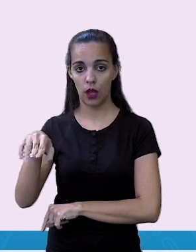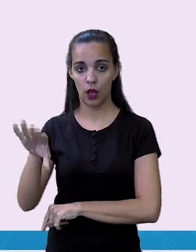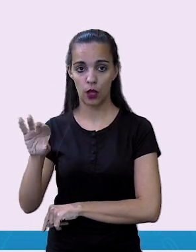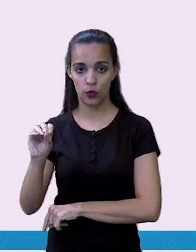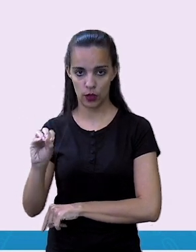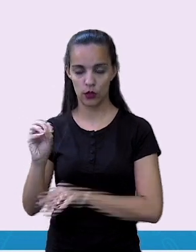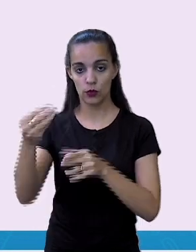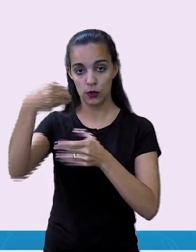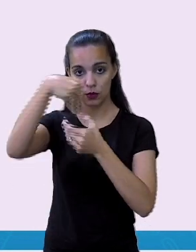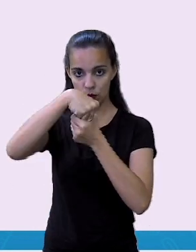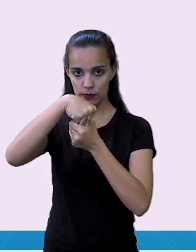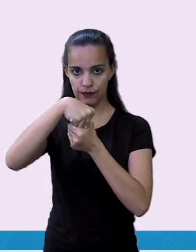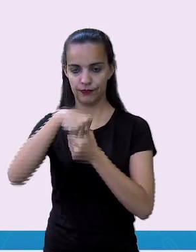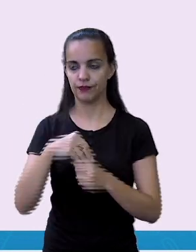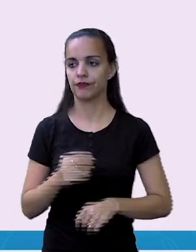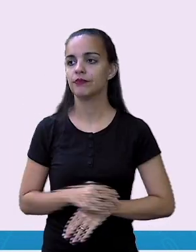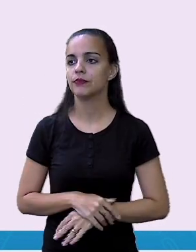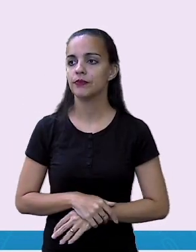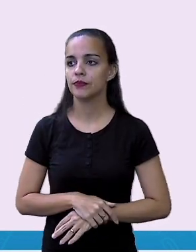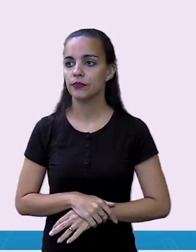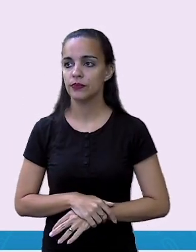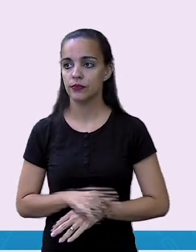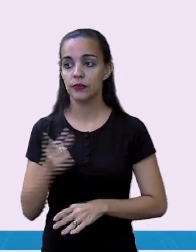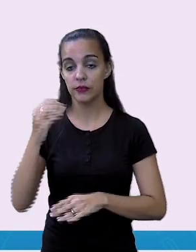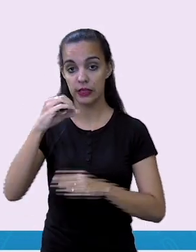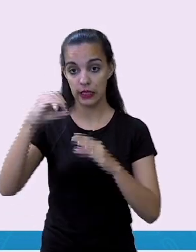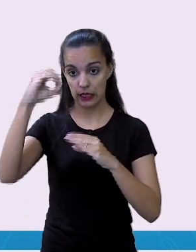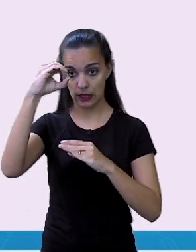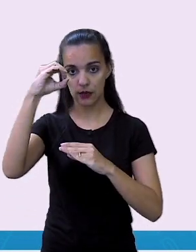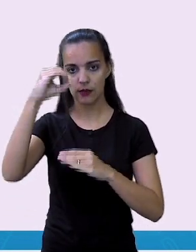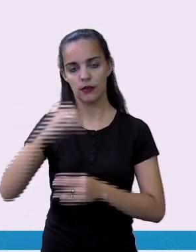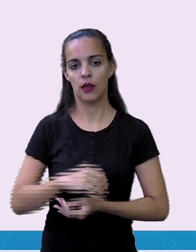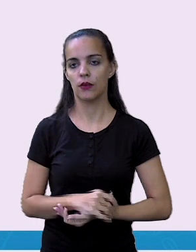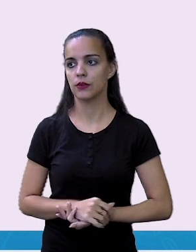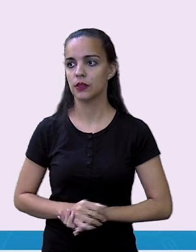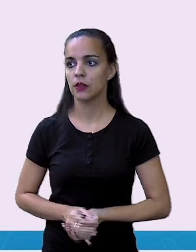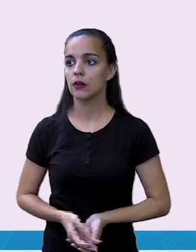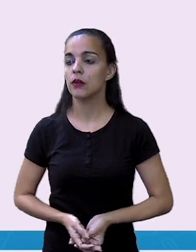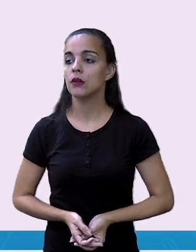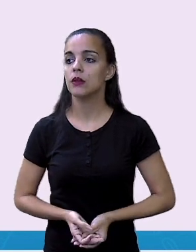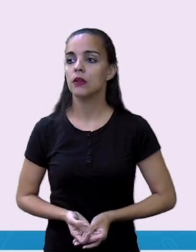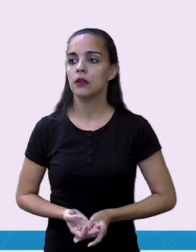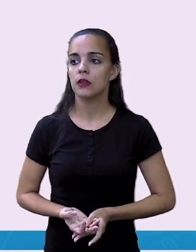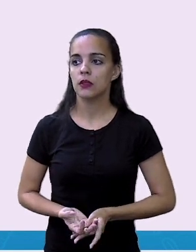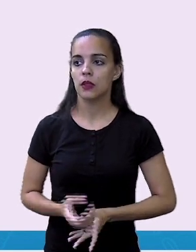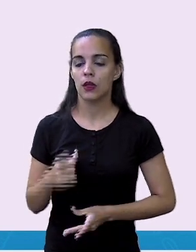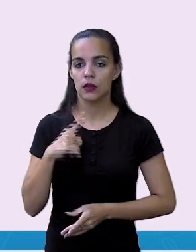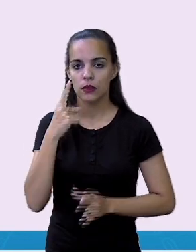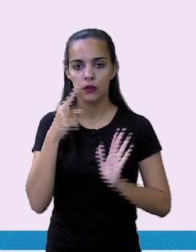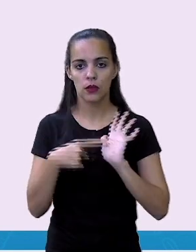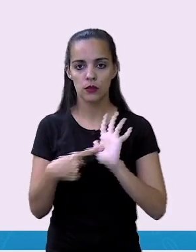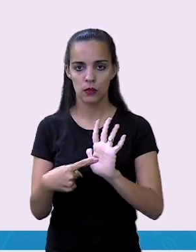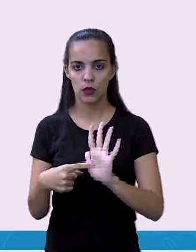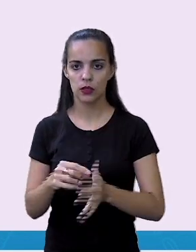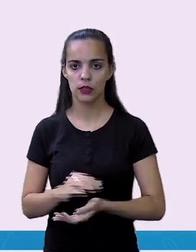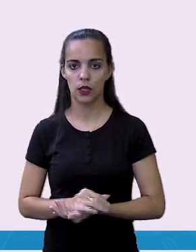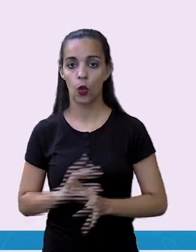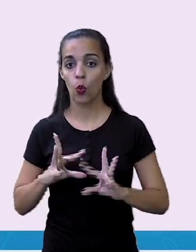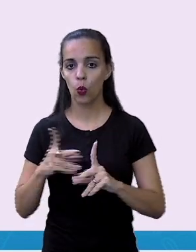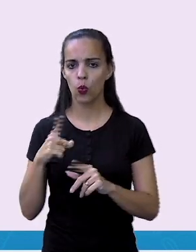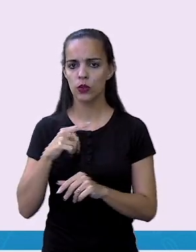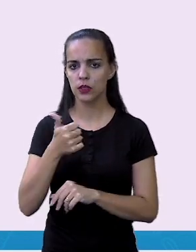alternos internos, expressos em graus. Então, nós vamos ter